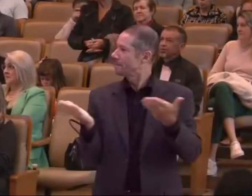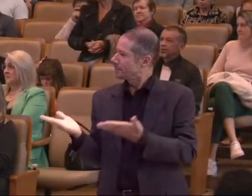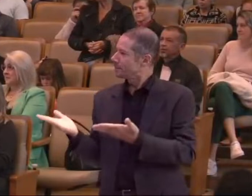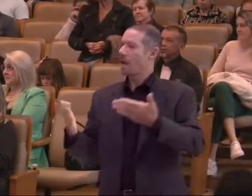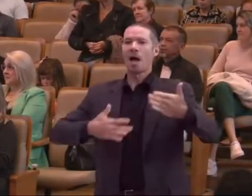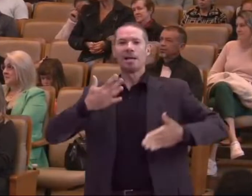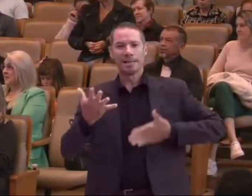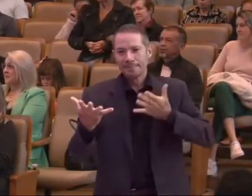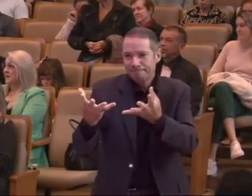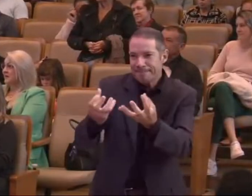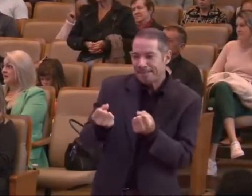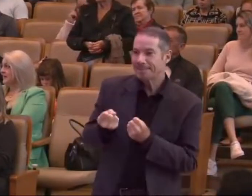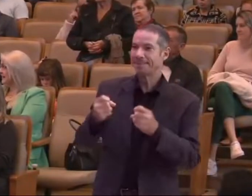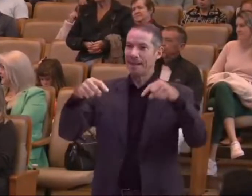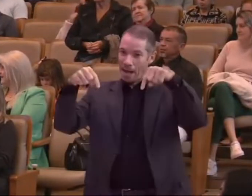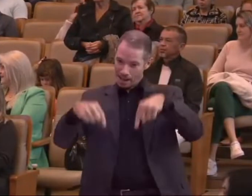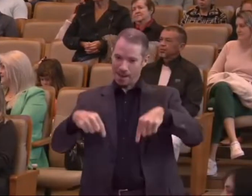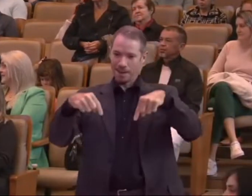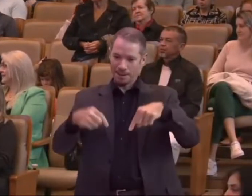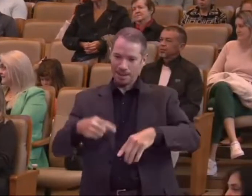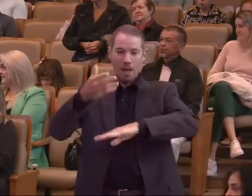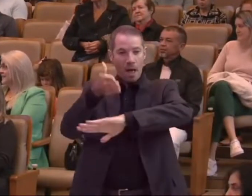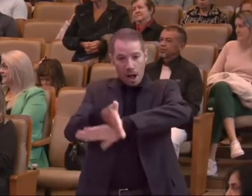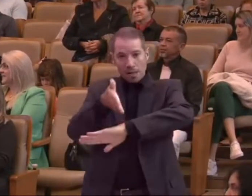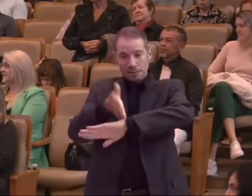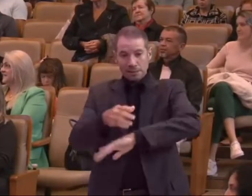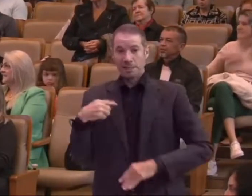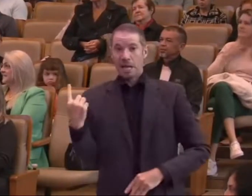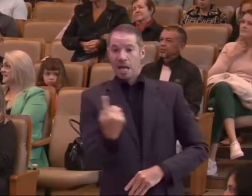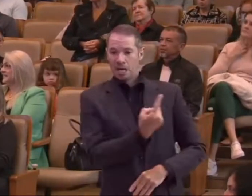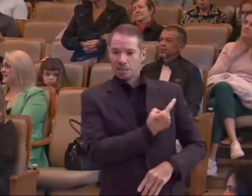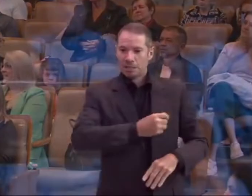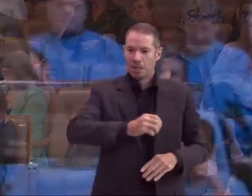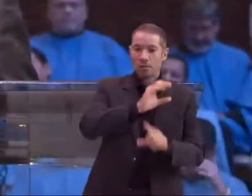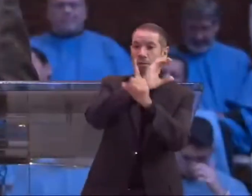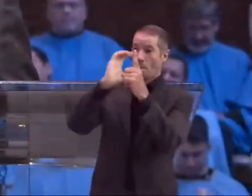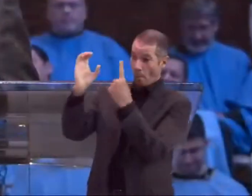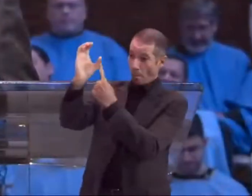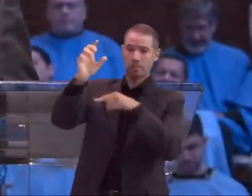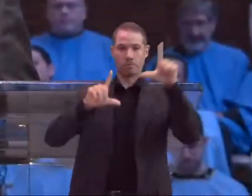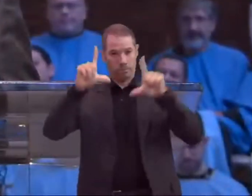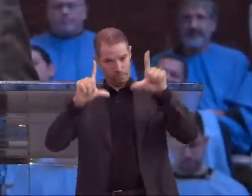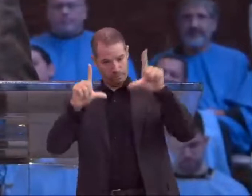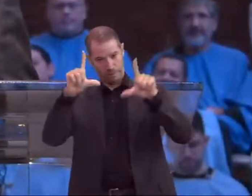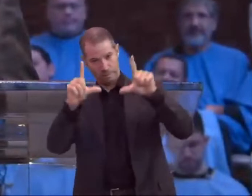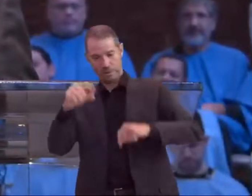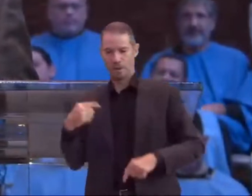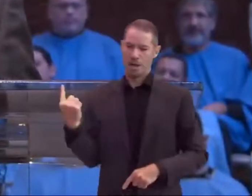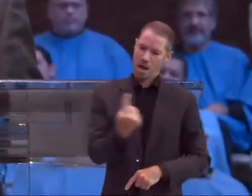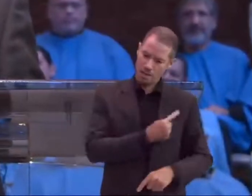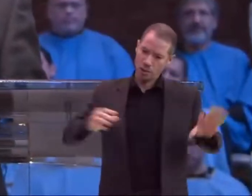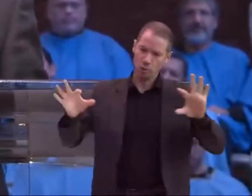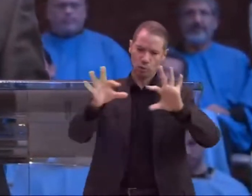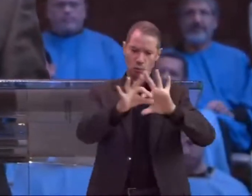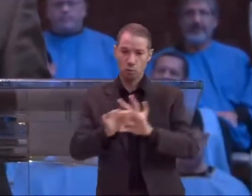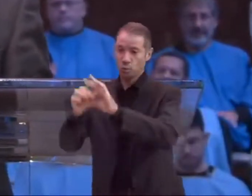muita alegria recebe aqui, né? Participa dos nossos cultos aí pela televisão, e a gente está junto